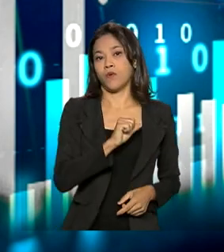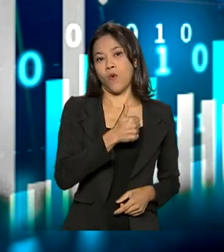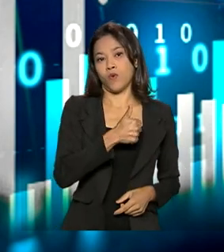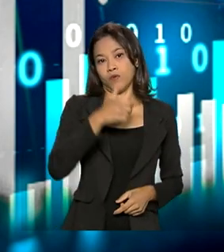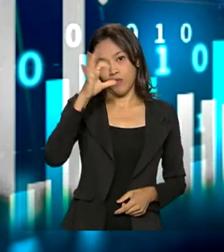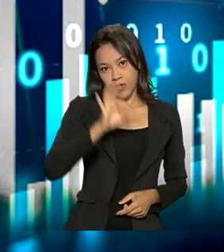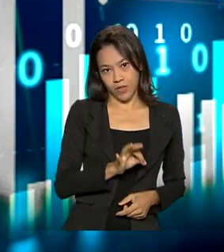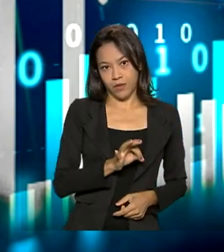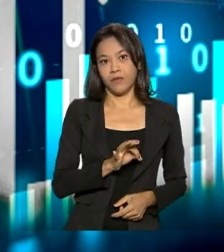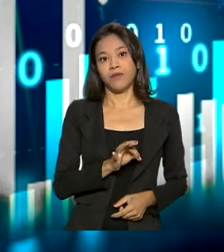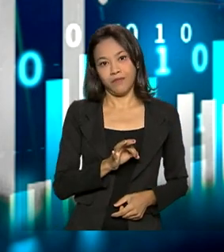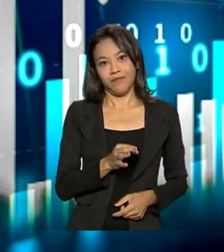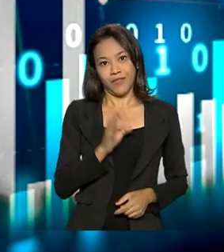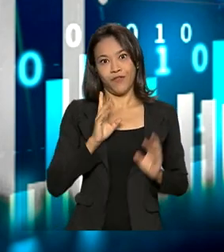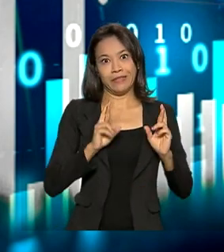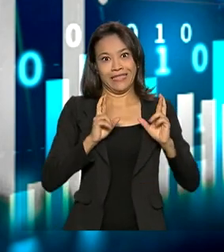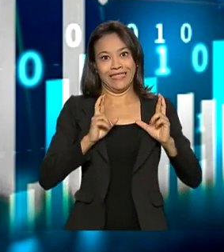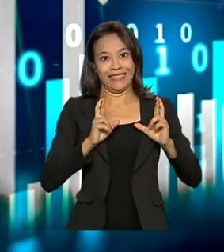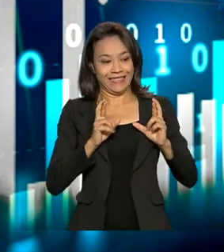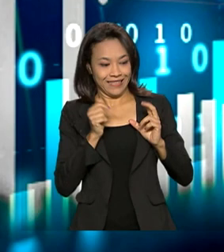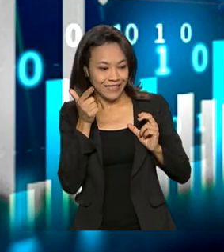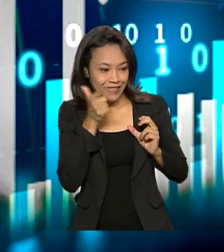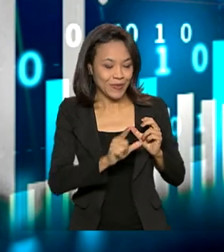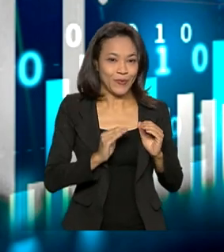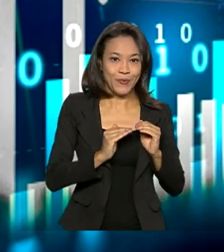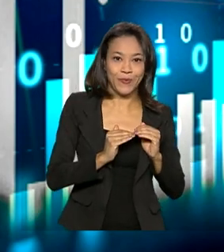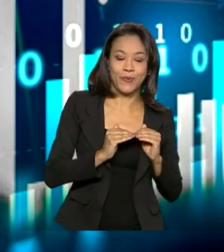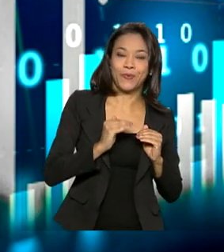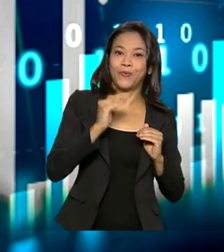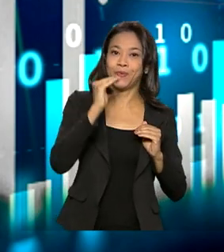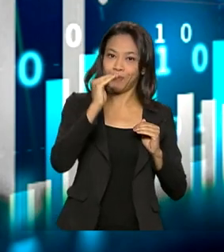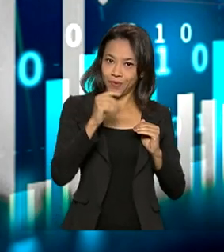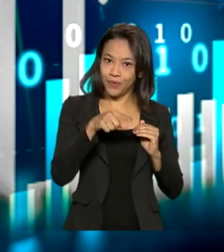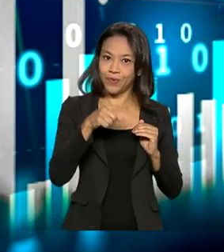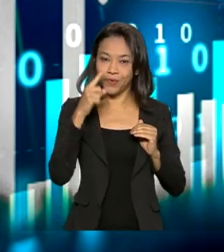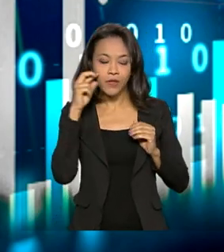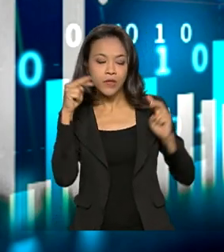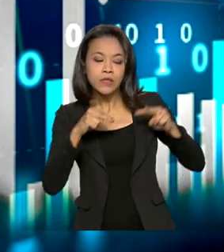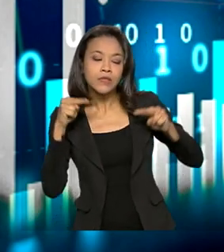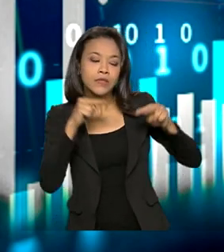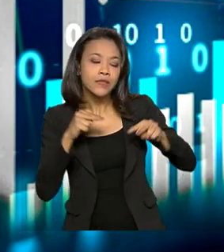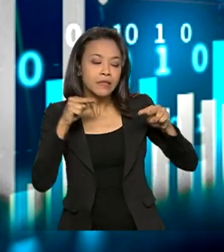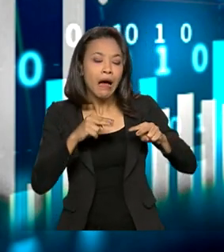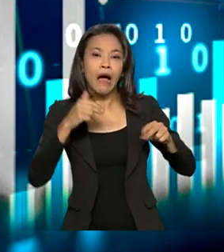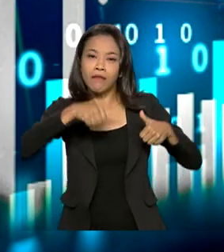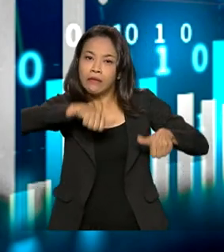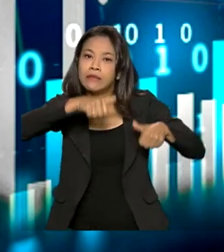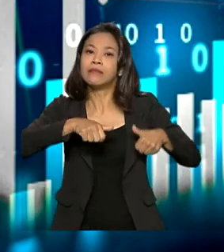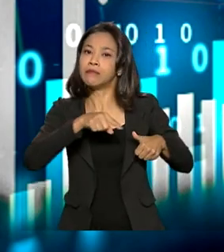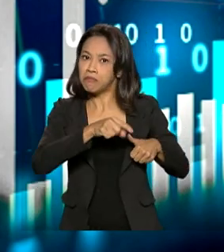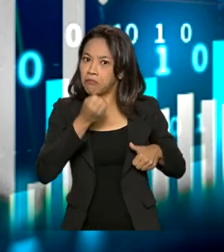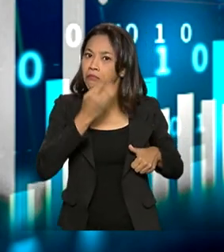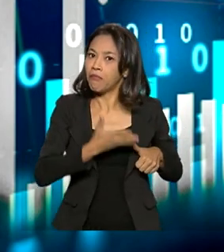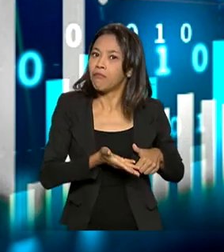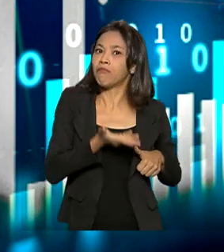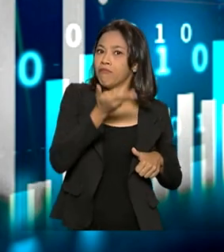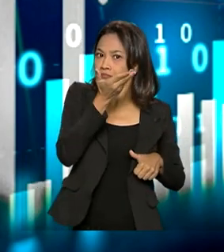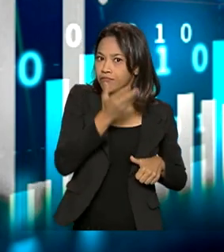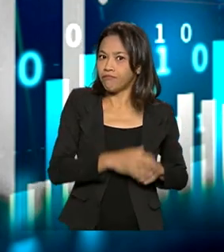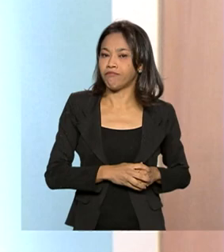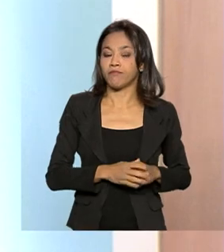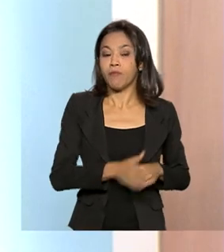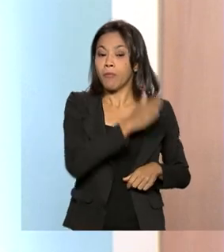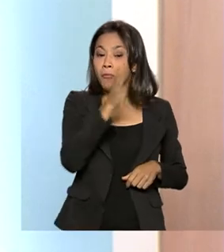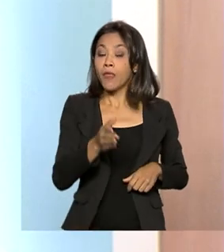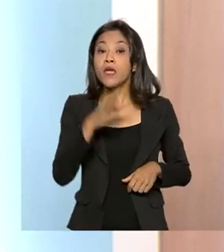acima do que era esperado pelos analistas e observadores da economia brasileira. Um importante dado a destacar